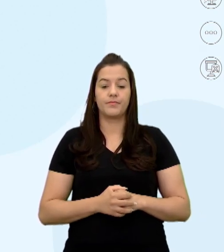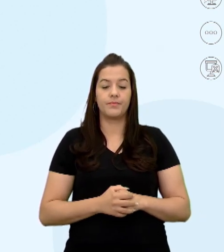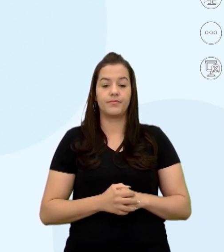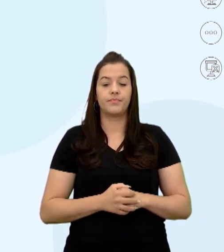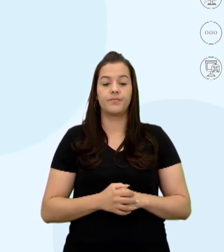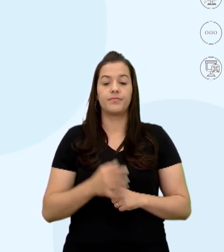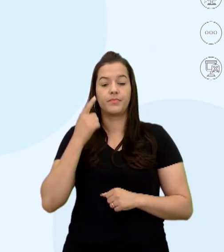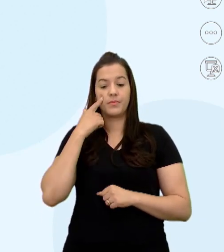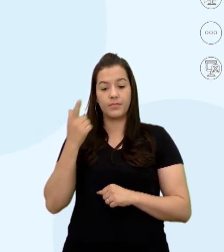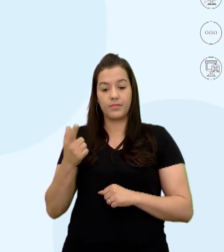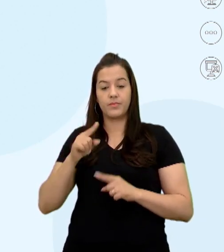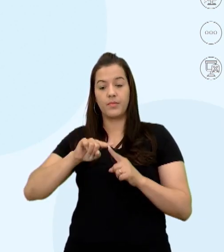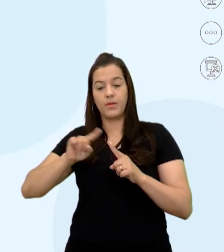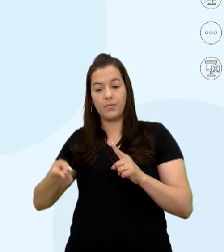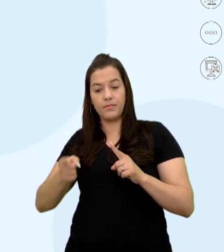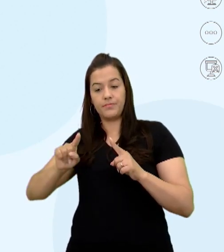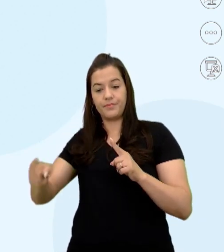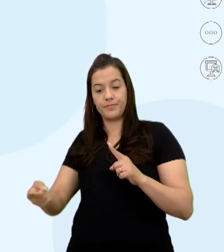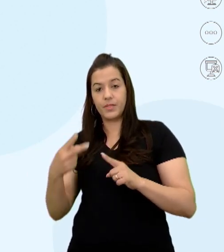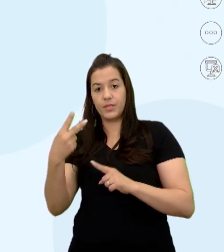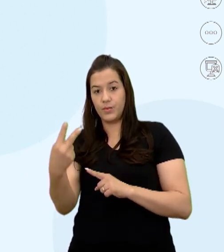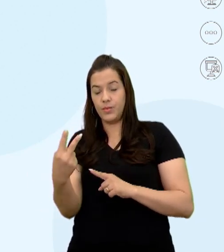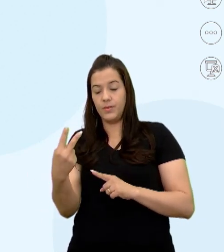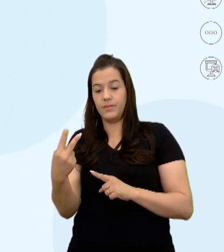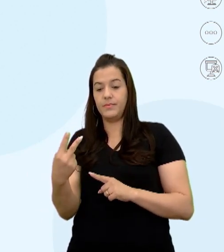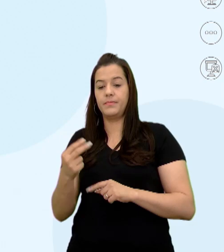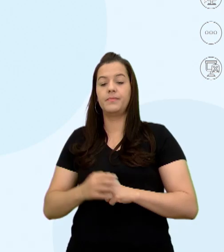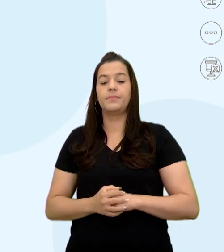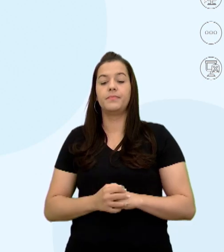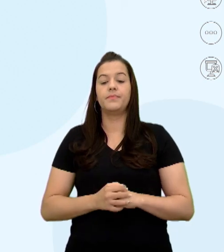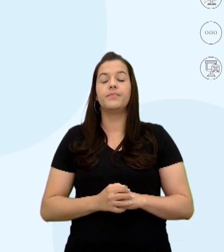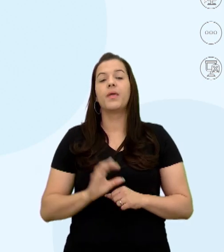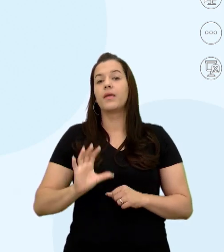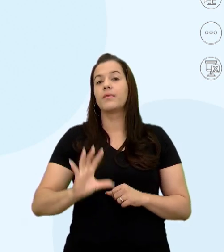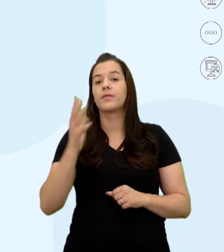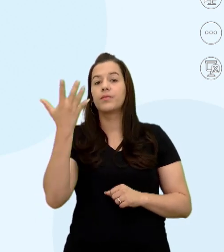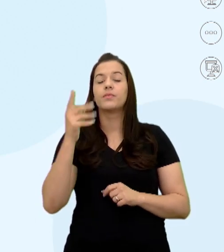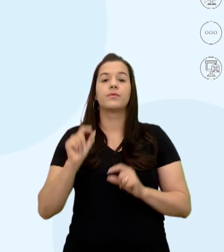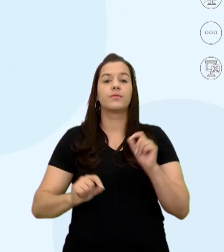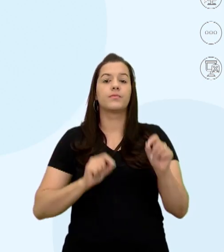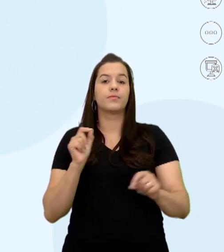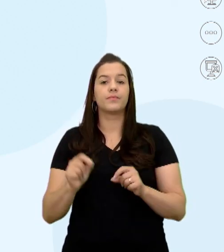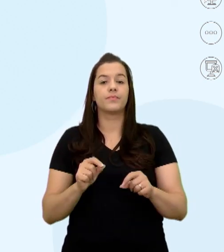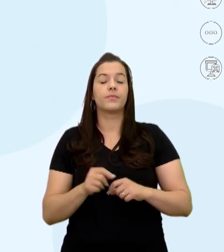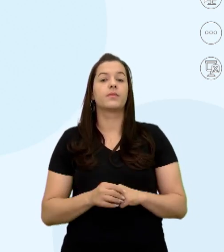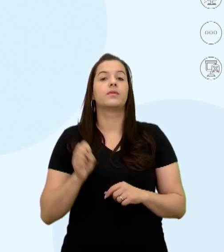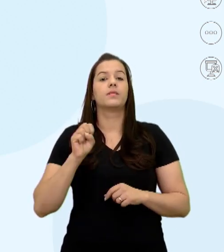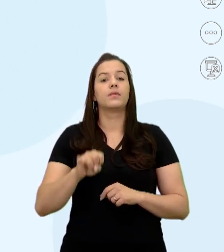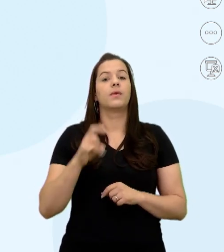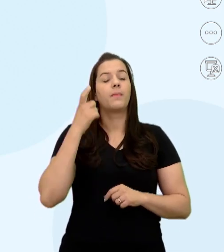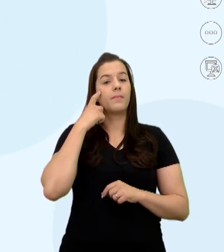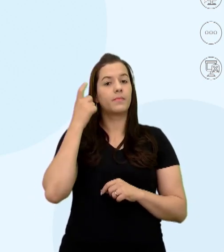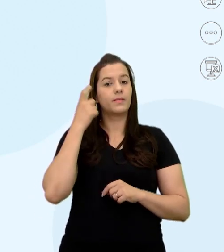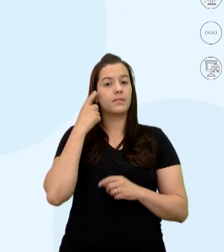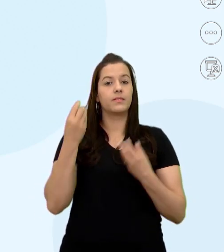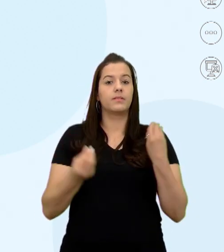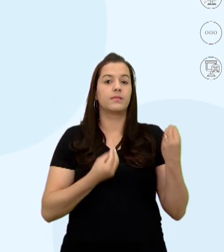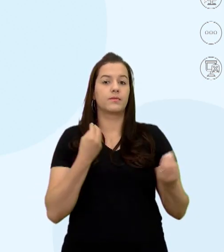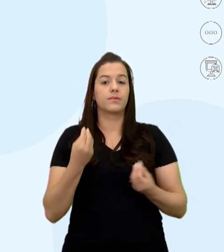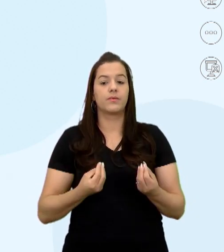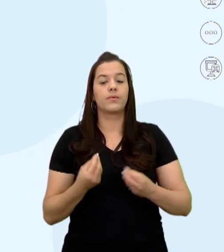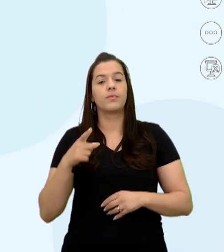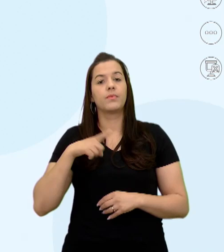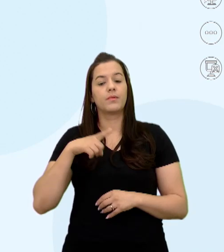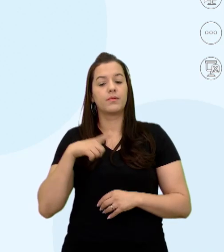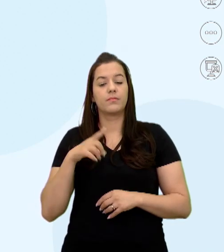vou fazer essa vírgula andar para a minha direita 2 casinhas. Okay. E aí o que vai acontecer? Se eu pensar nele assim, ó, ele